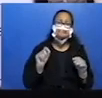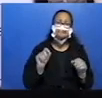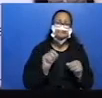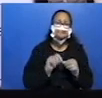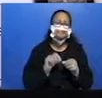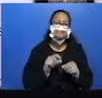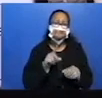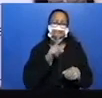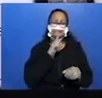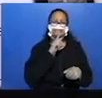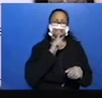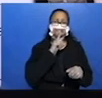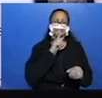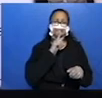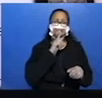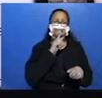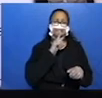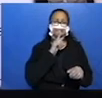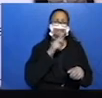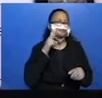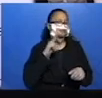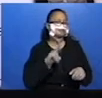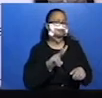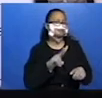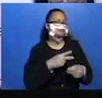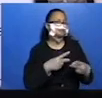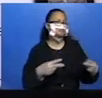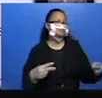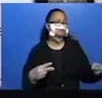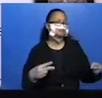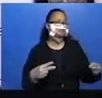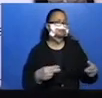de repente, quando você vê alguma coisa?